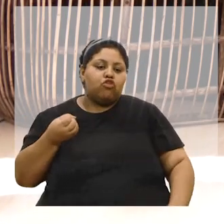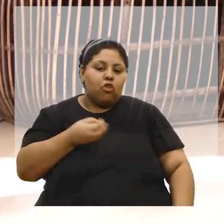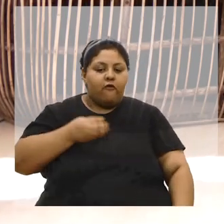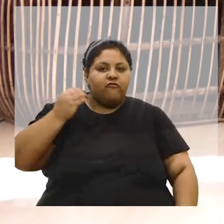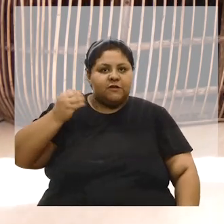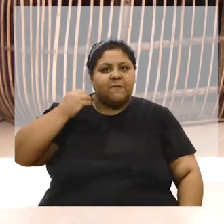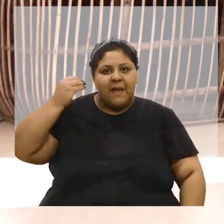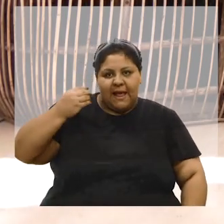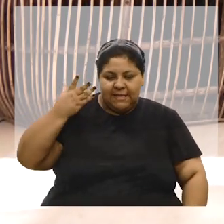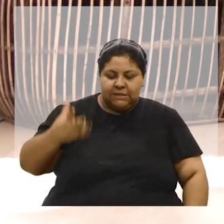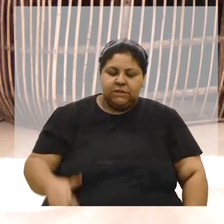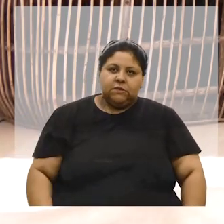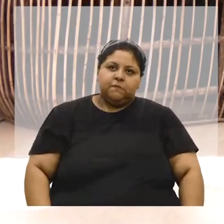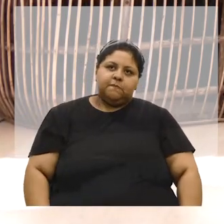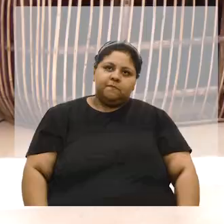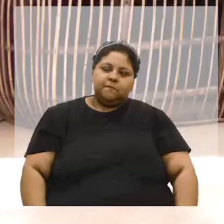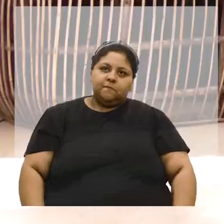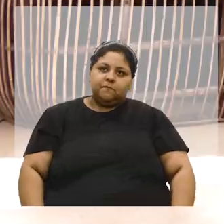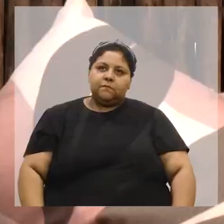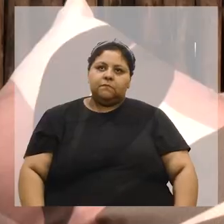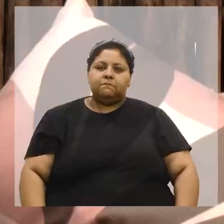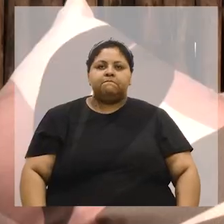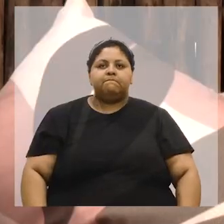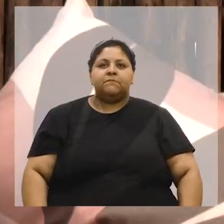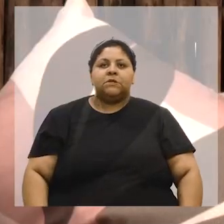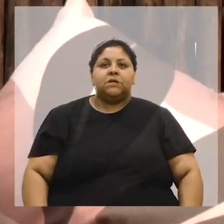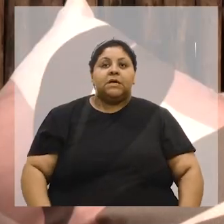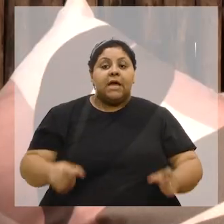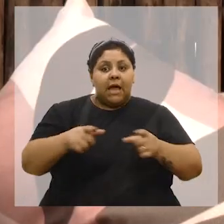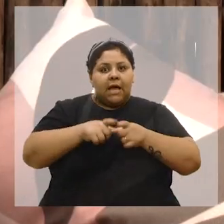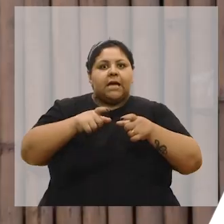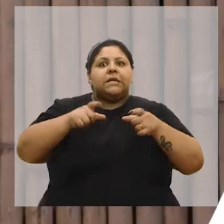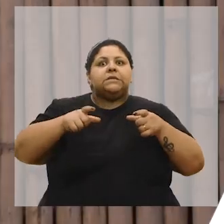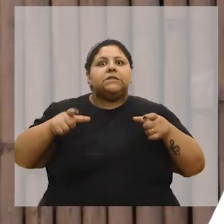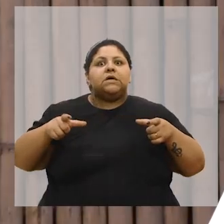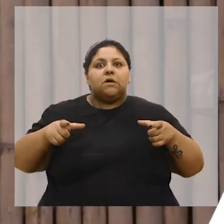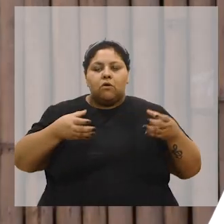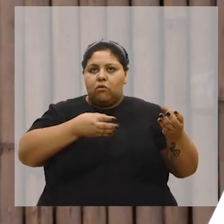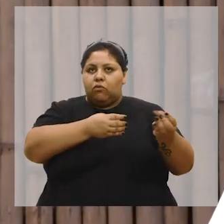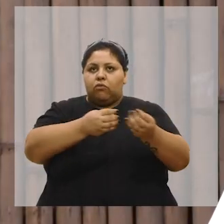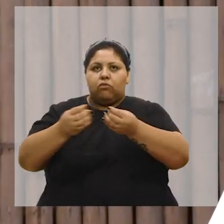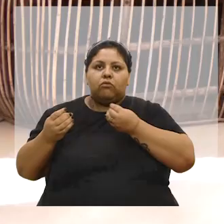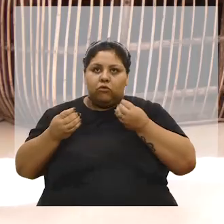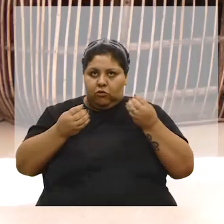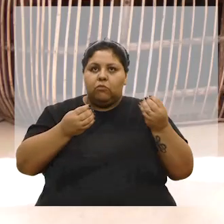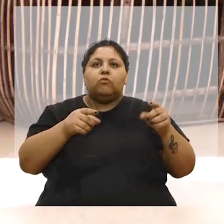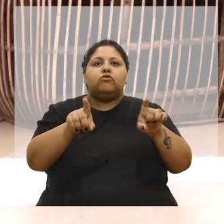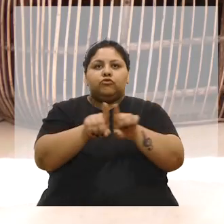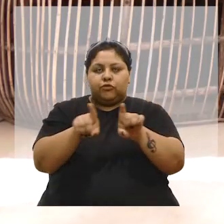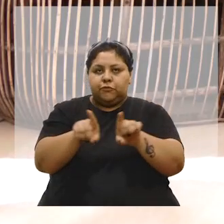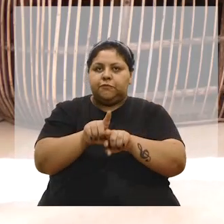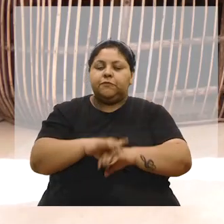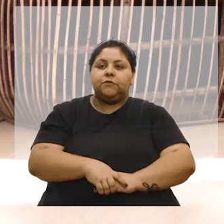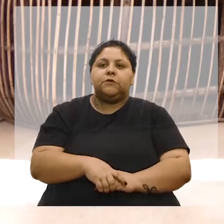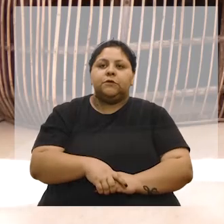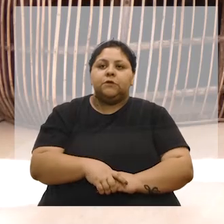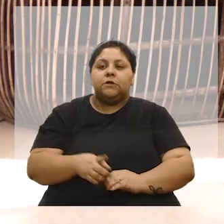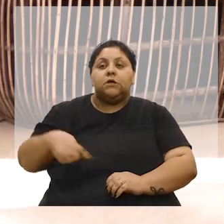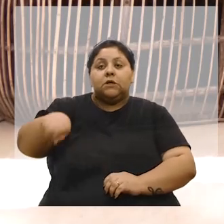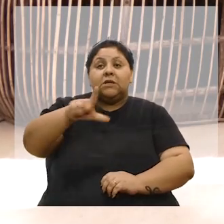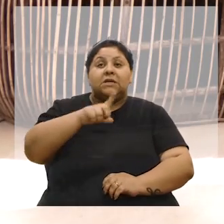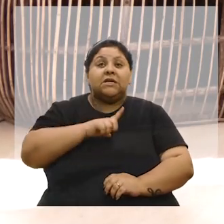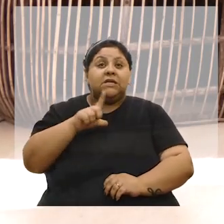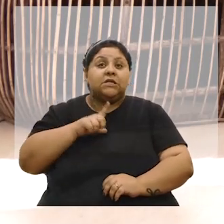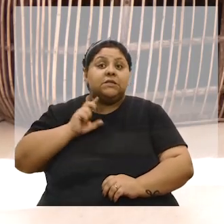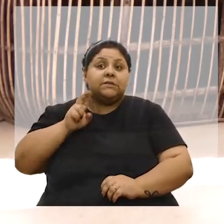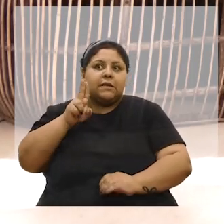a novas experiências, né? E como cresceu muito, né? Todo Sim. mundo tá inovando em alguma coisa. E aí, isso Aí prende